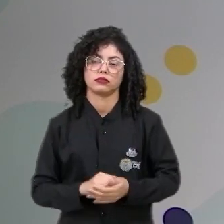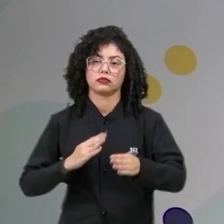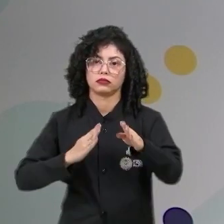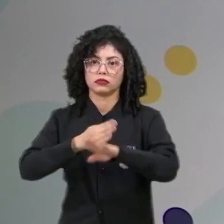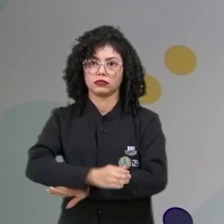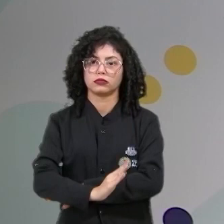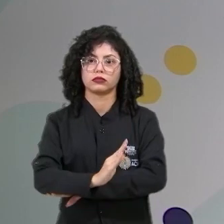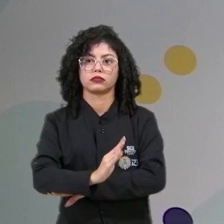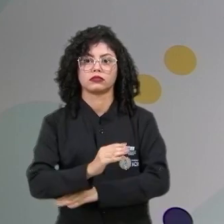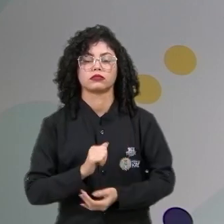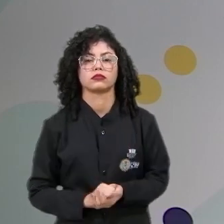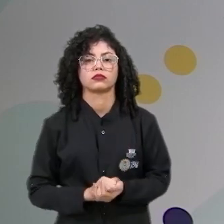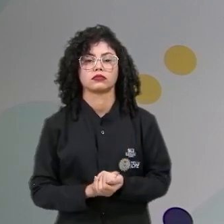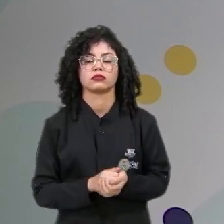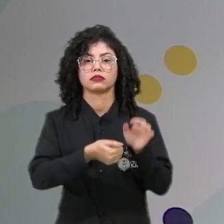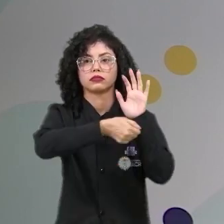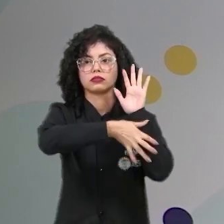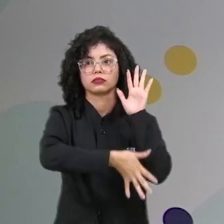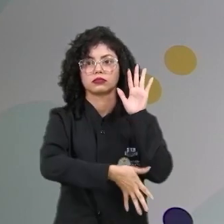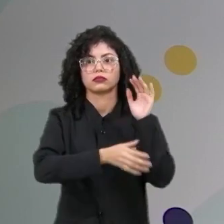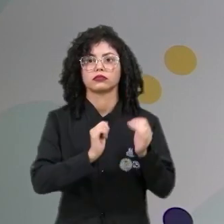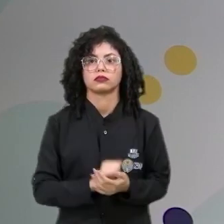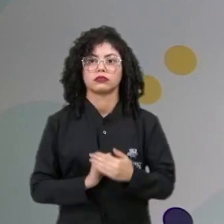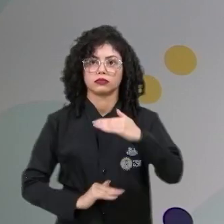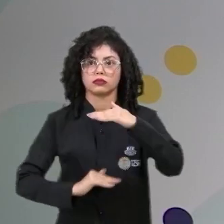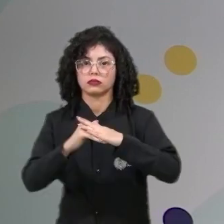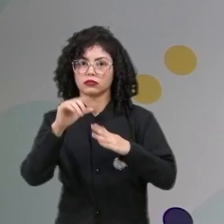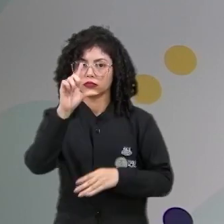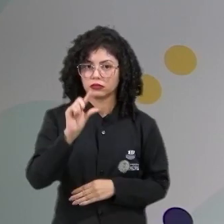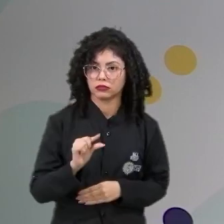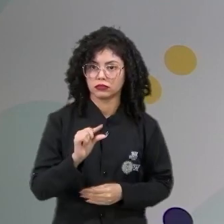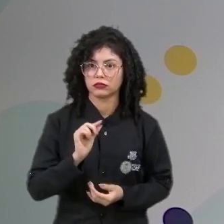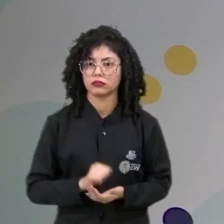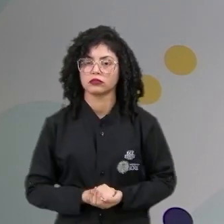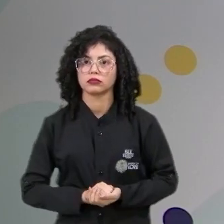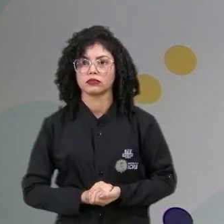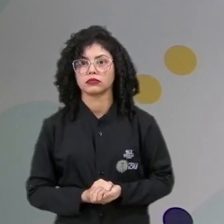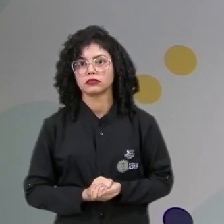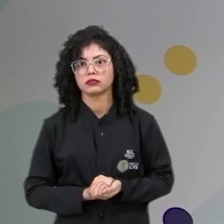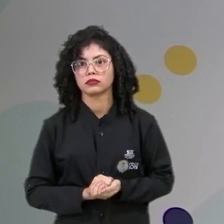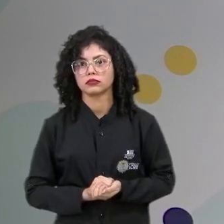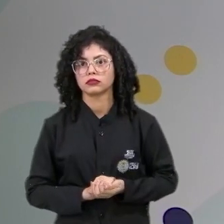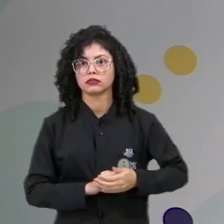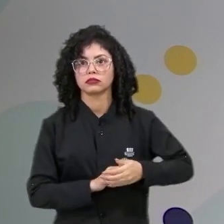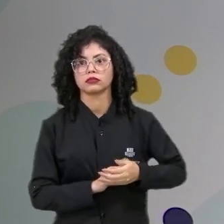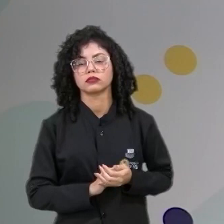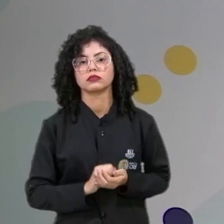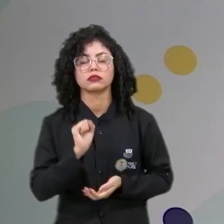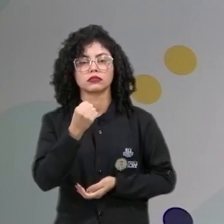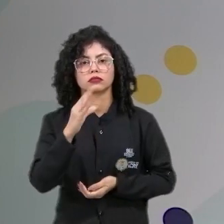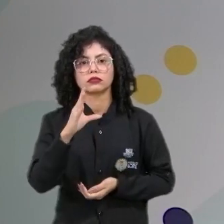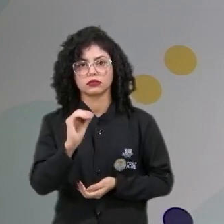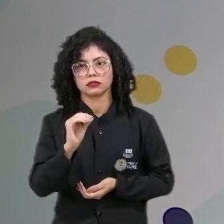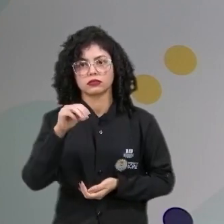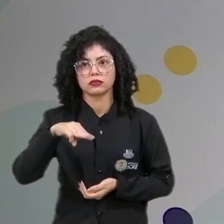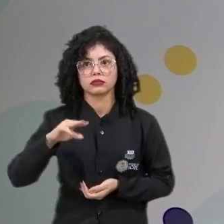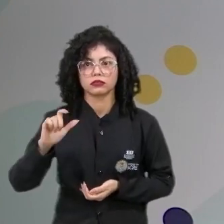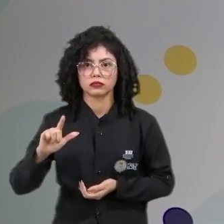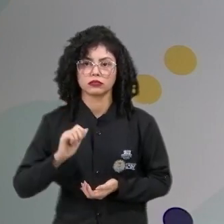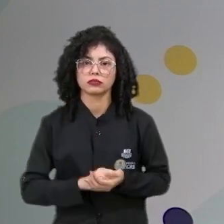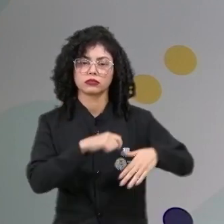pelos vasos, só que numa pressão menor. E aí é a pressão de 80 milímetros de